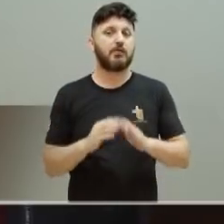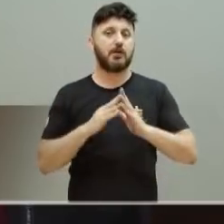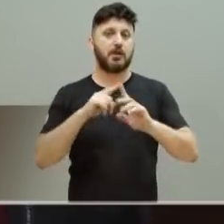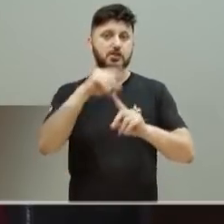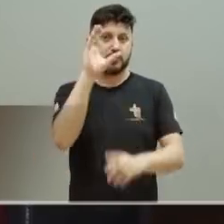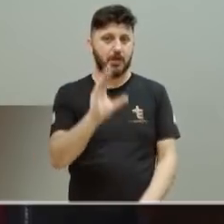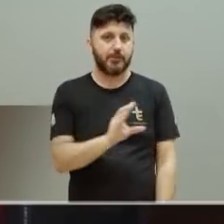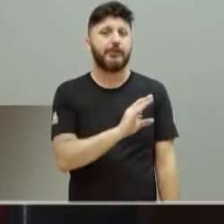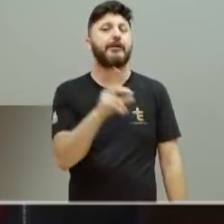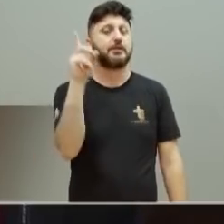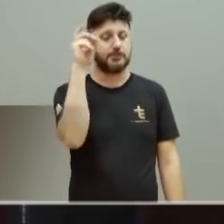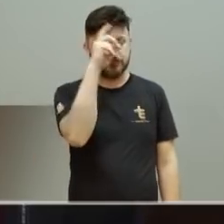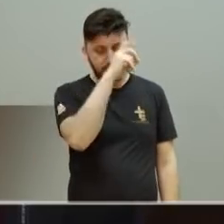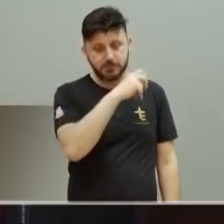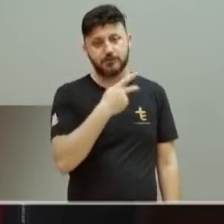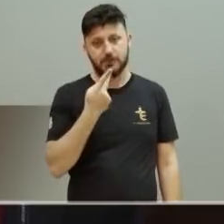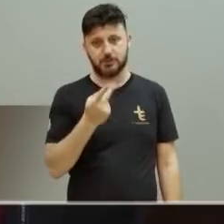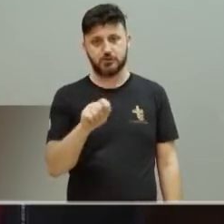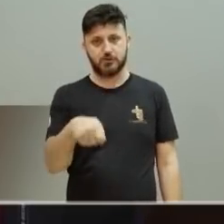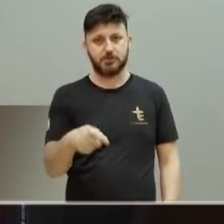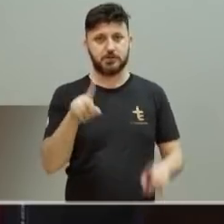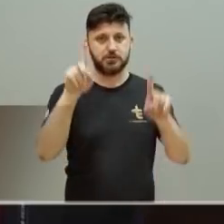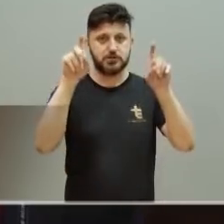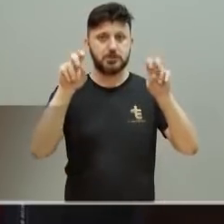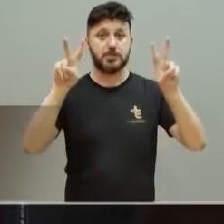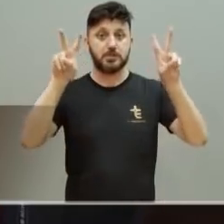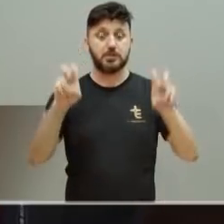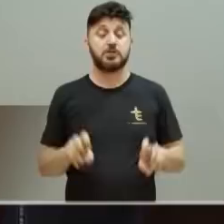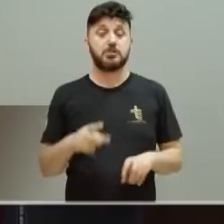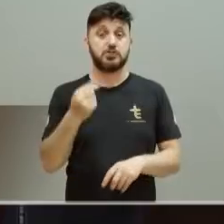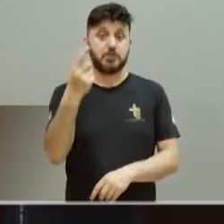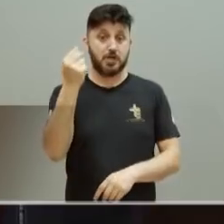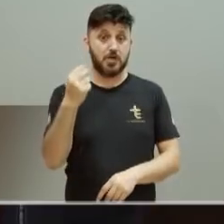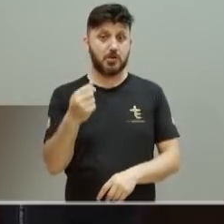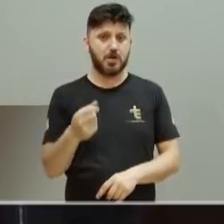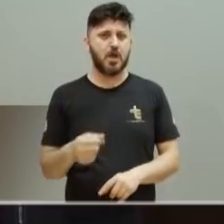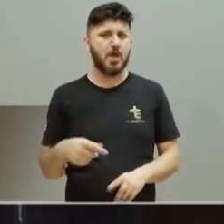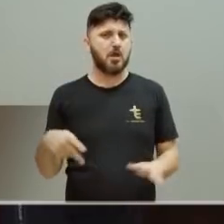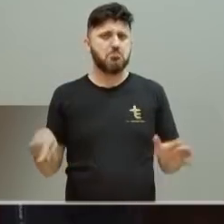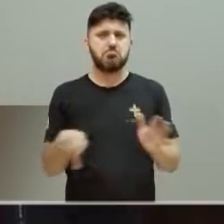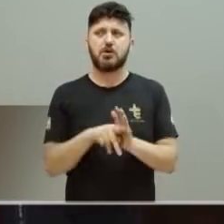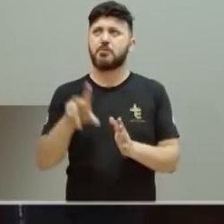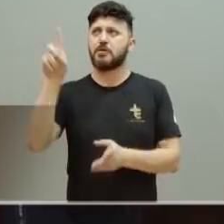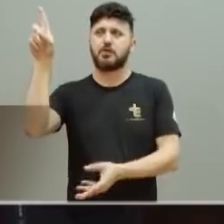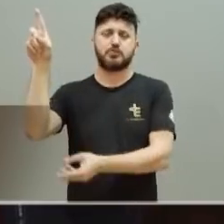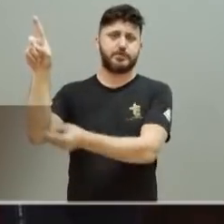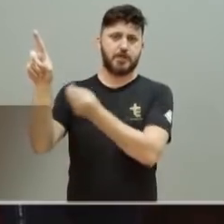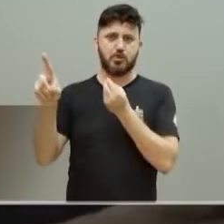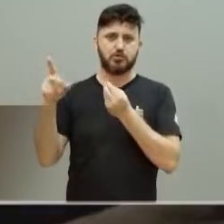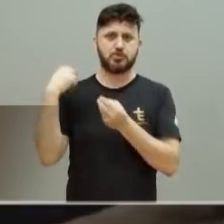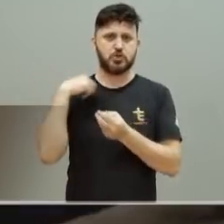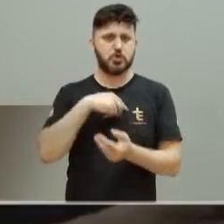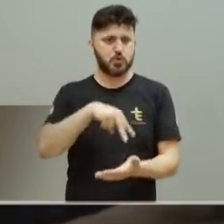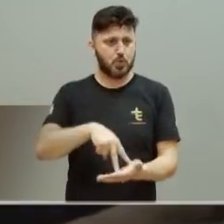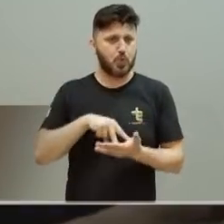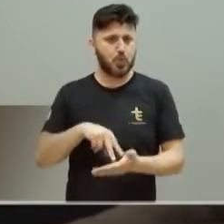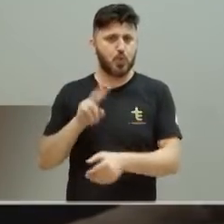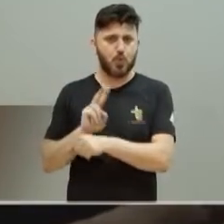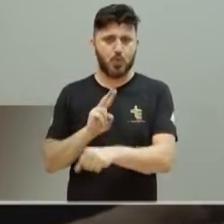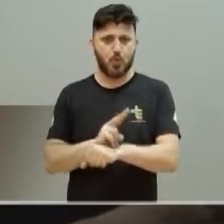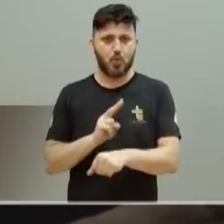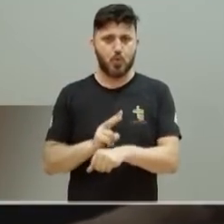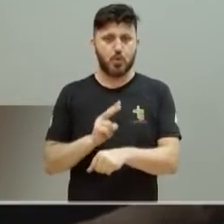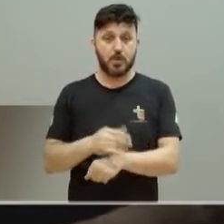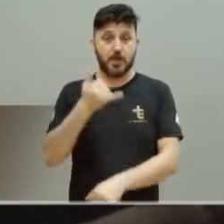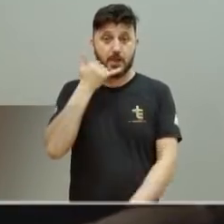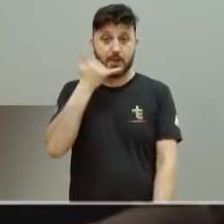tão difícil. Está na hora de nós nos levantarmos para sustentar aquilo que Deus nos confiou, e esta é uma obra que Deus nos confiou. Liga para cá,